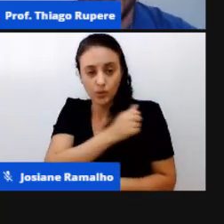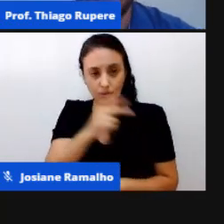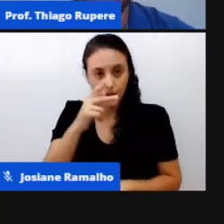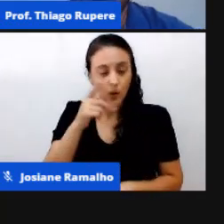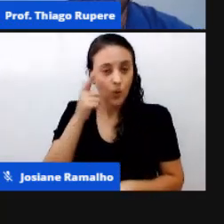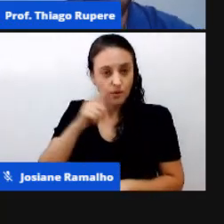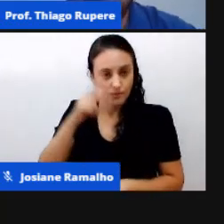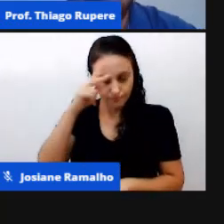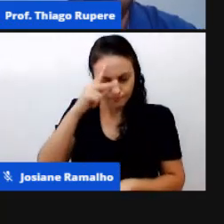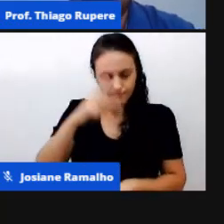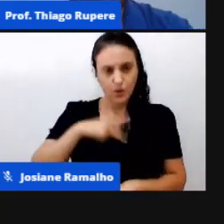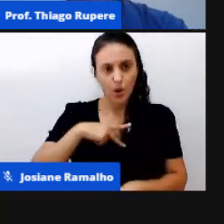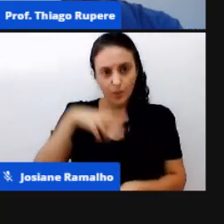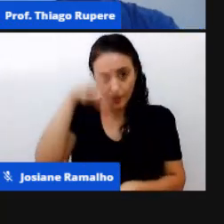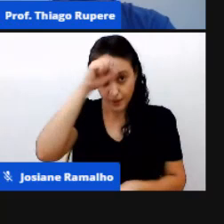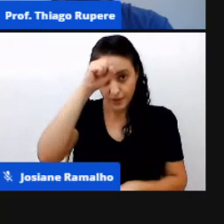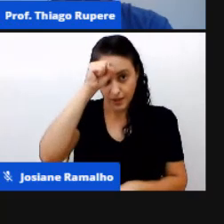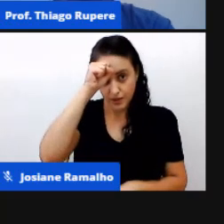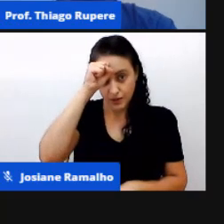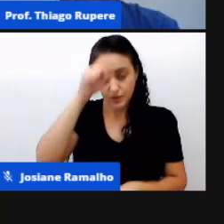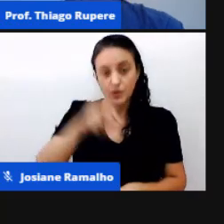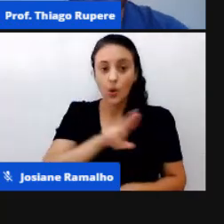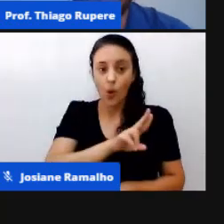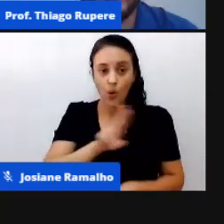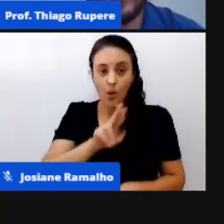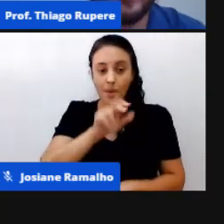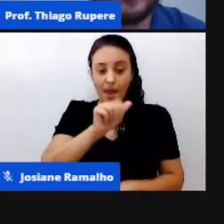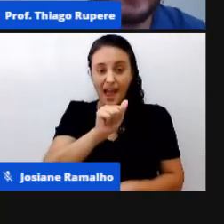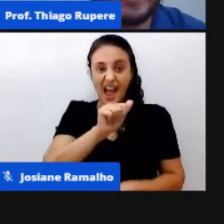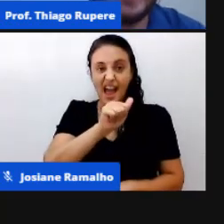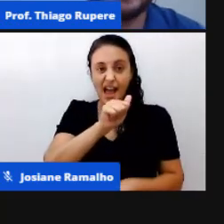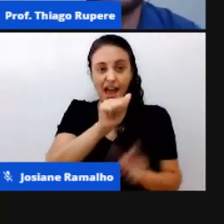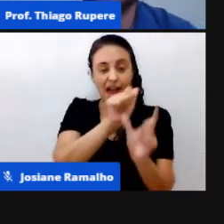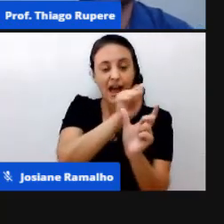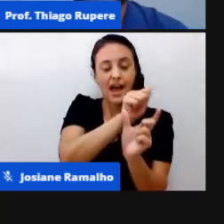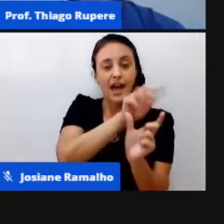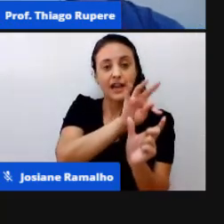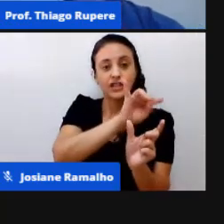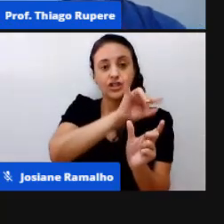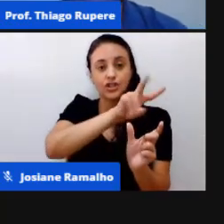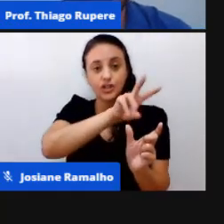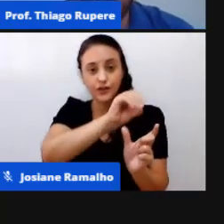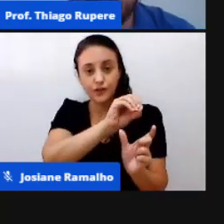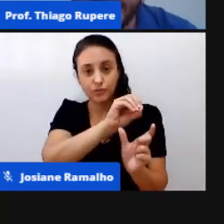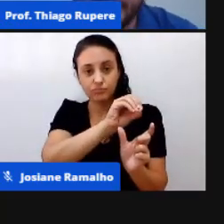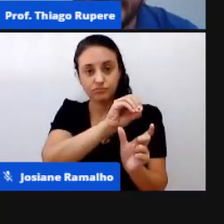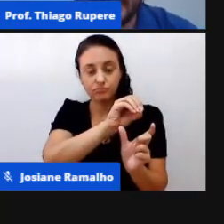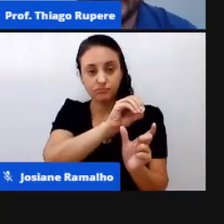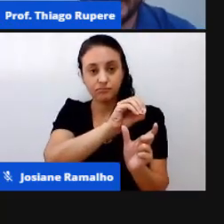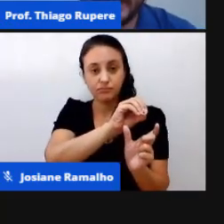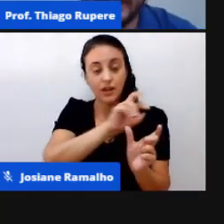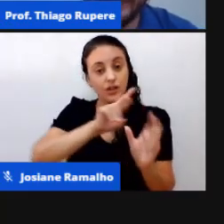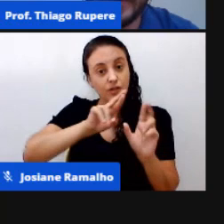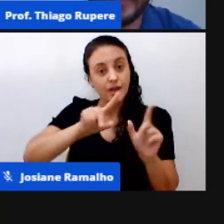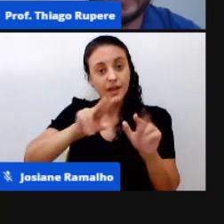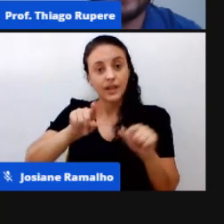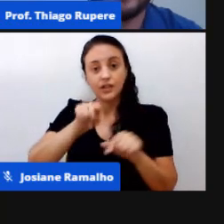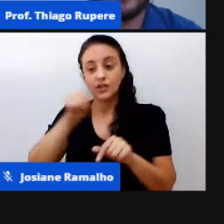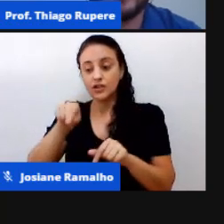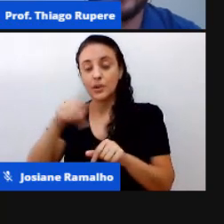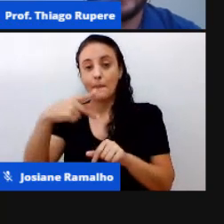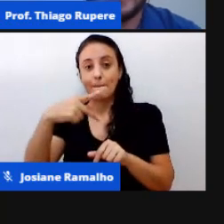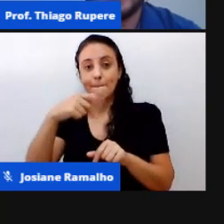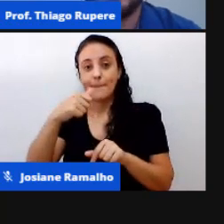diz, ativo ou ativa, no caso, metodologia, né? Diferente de passiva. E aqui eu chamo